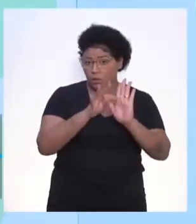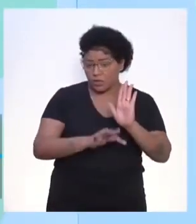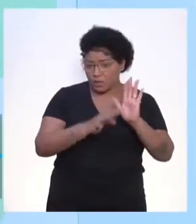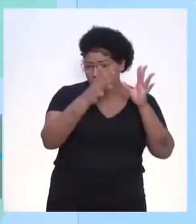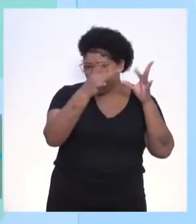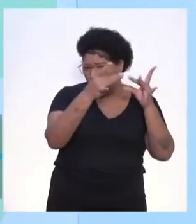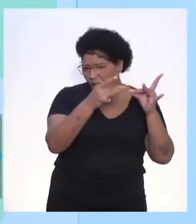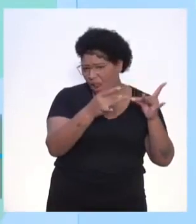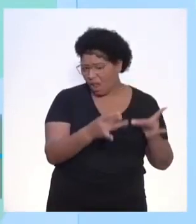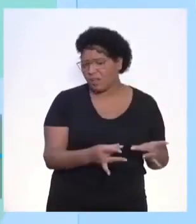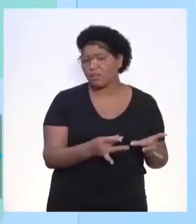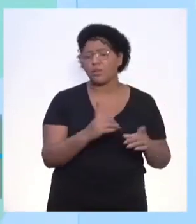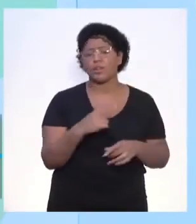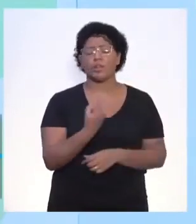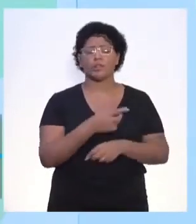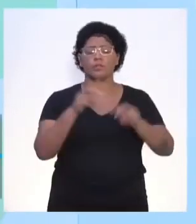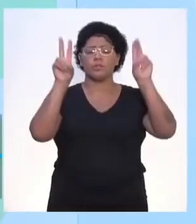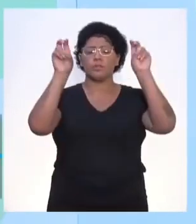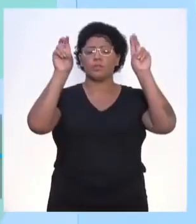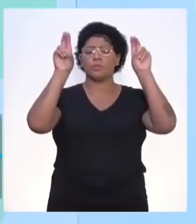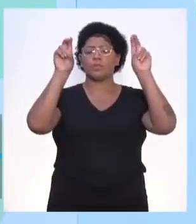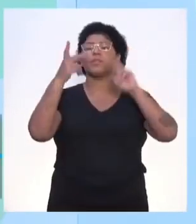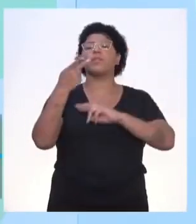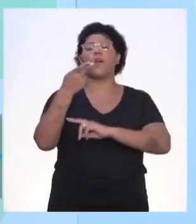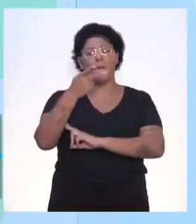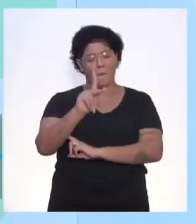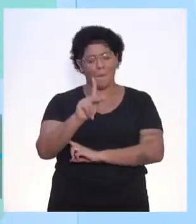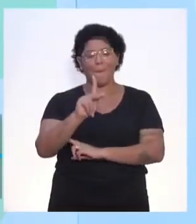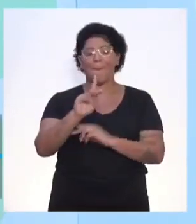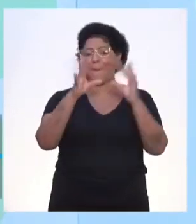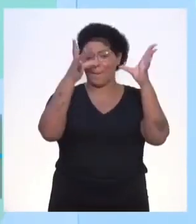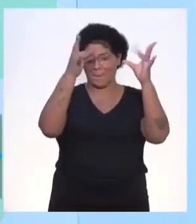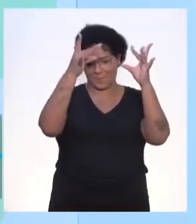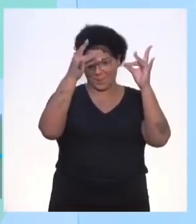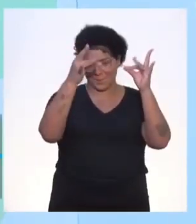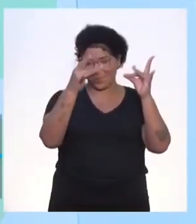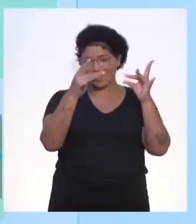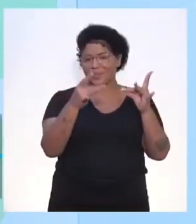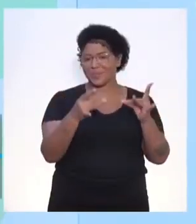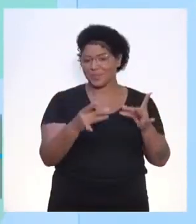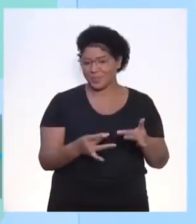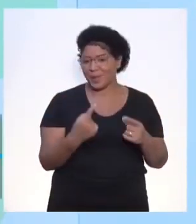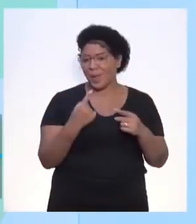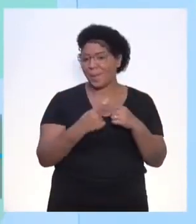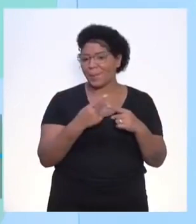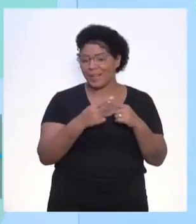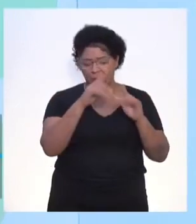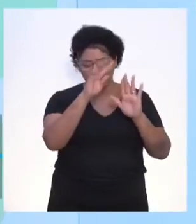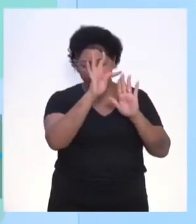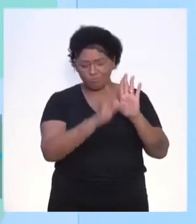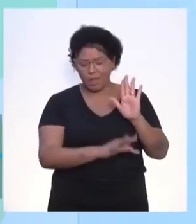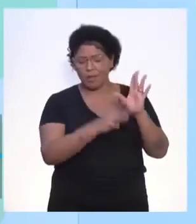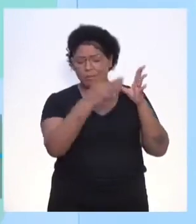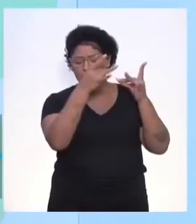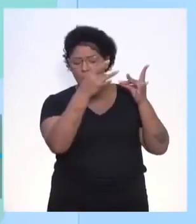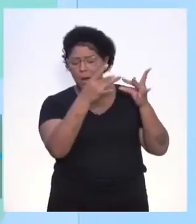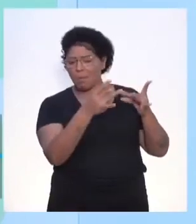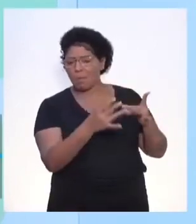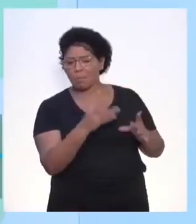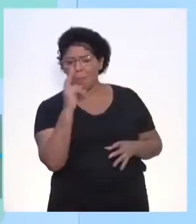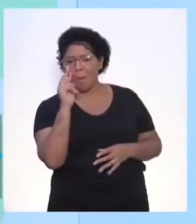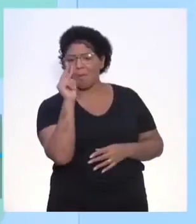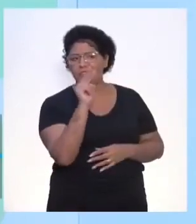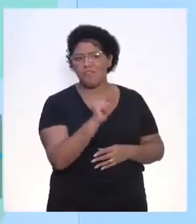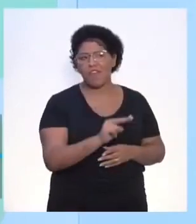né? E o título da aula de hoje é nos seus mínimos detalhes, ou seja, precisamos descrever as coisas que estão ao nosso redor,